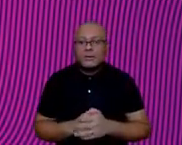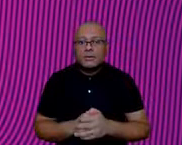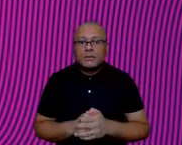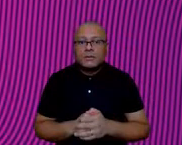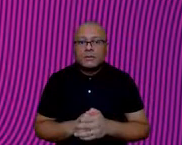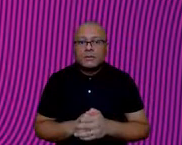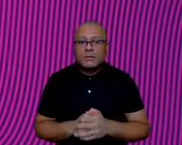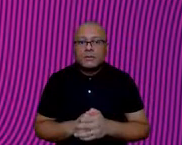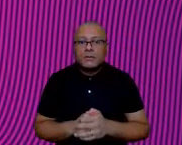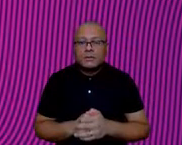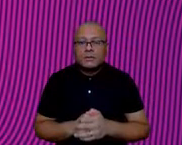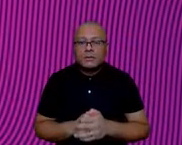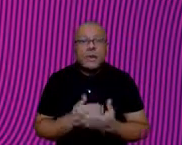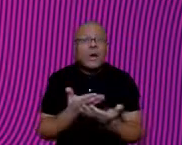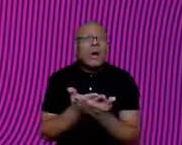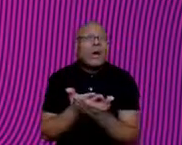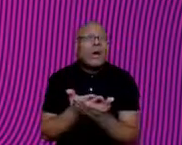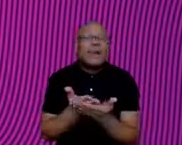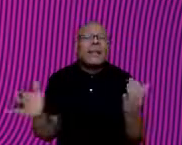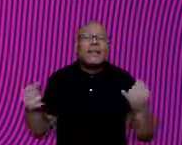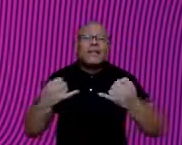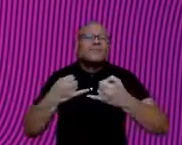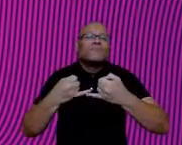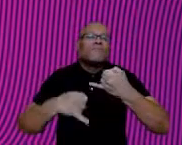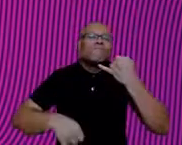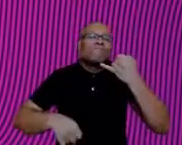Nós perdemos a conexão com o Dr. Gustavo.